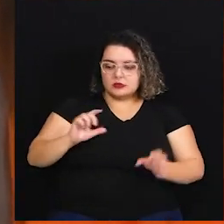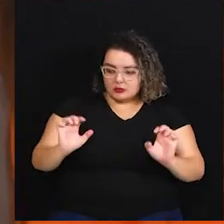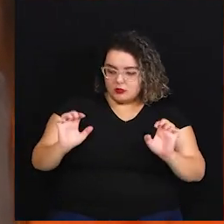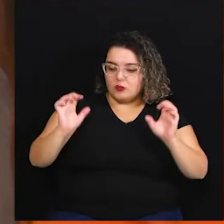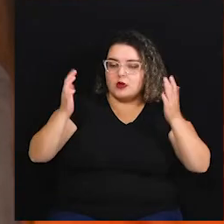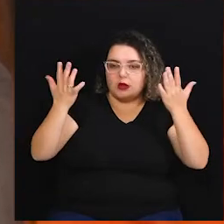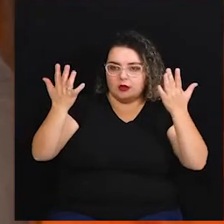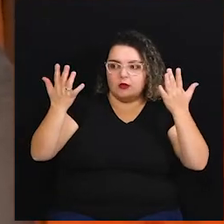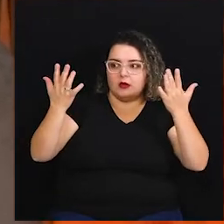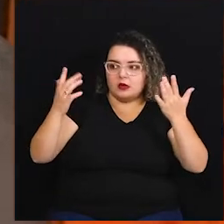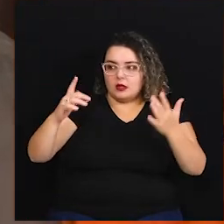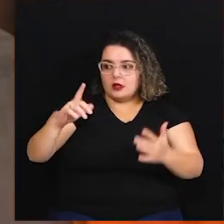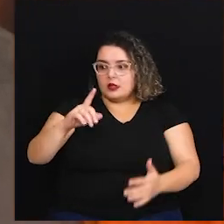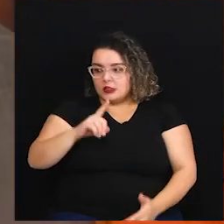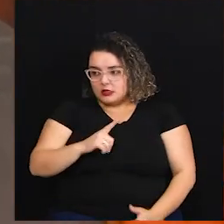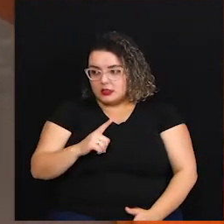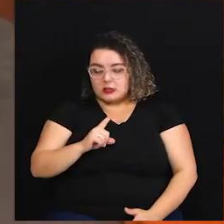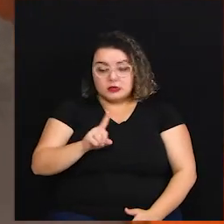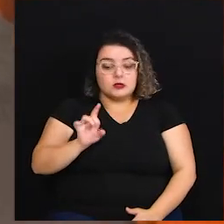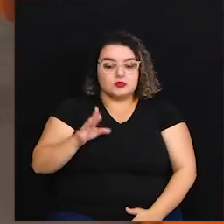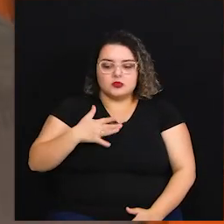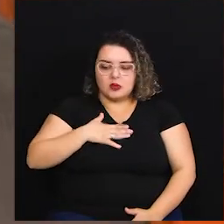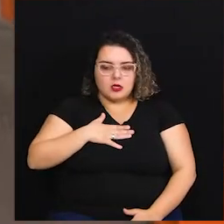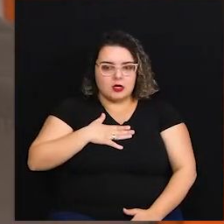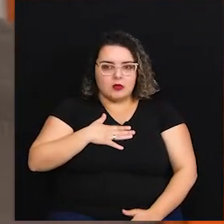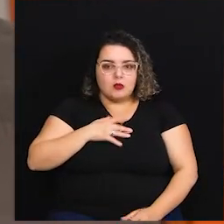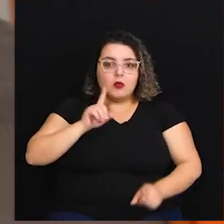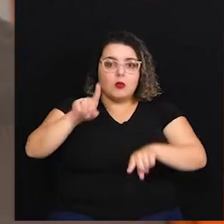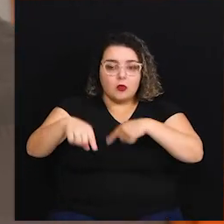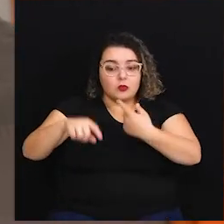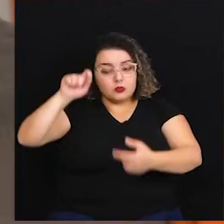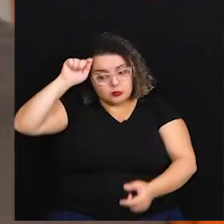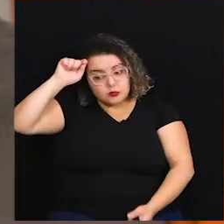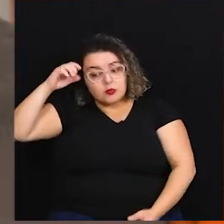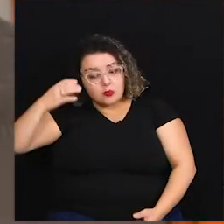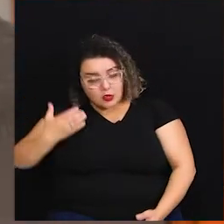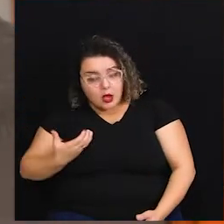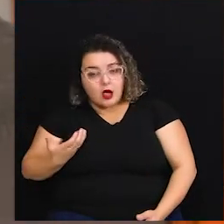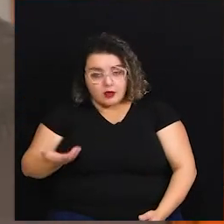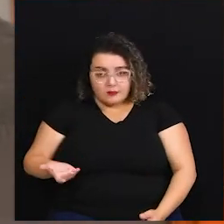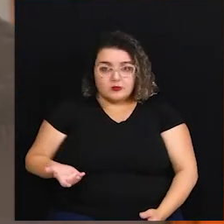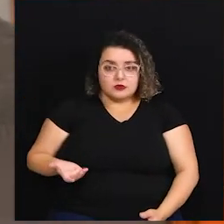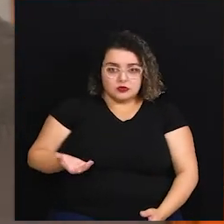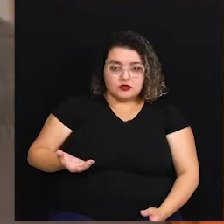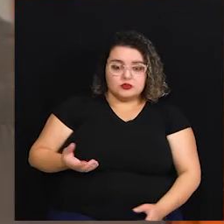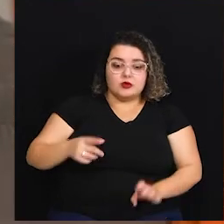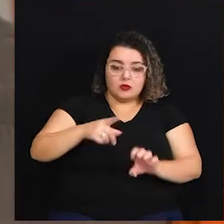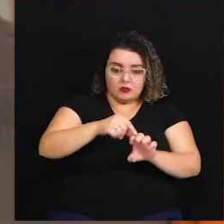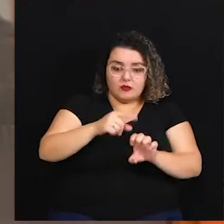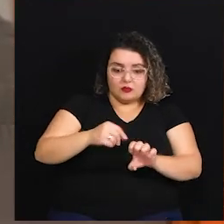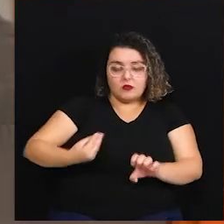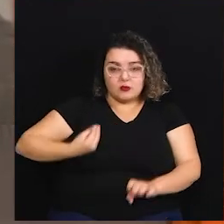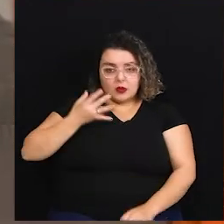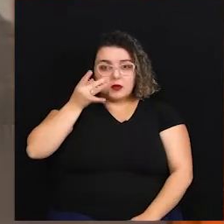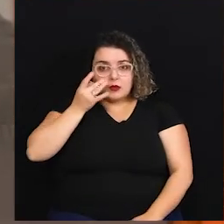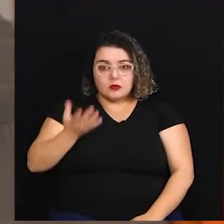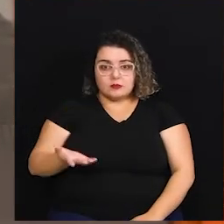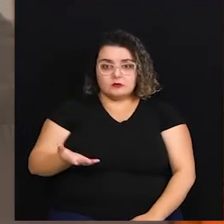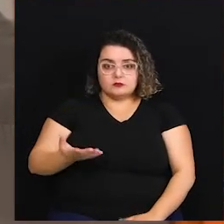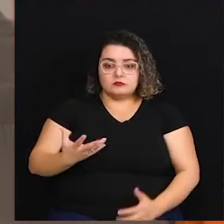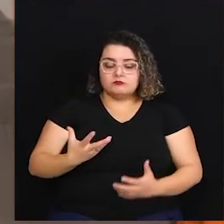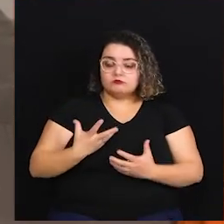que vai haver um evento, que vai haver algo que não só eu, como outros afro-empreendedores, né, empreendedores negros